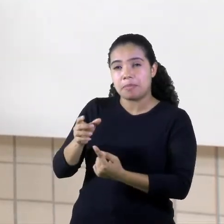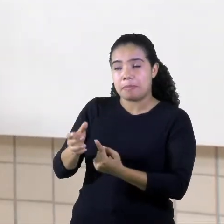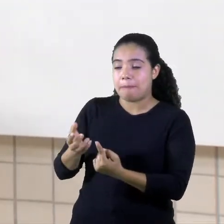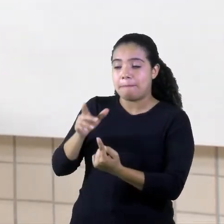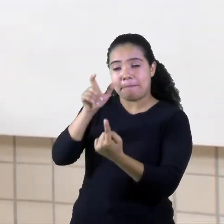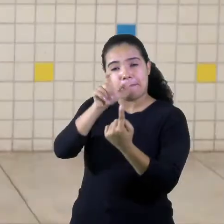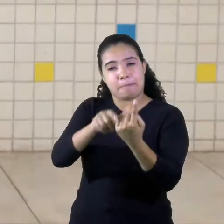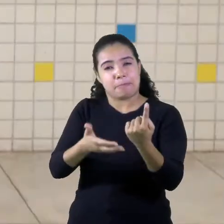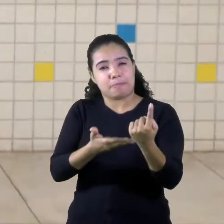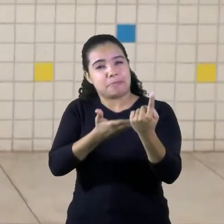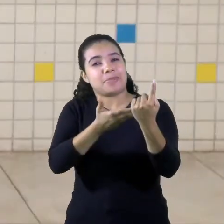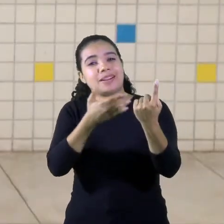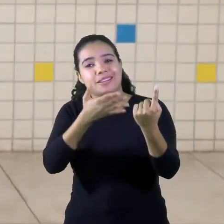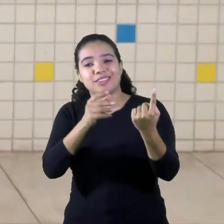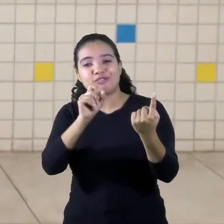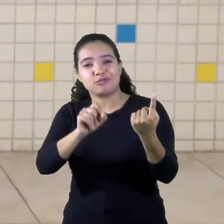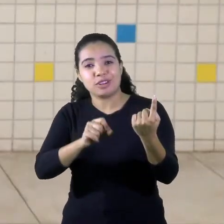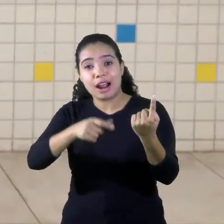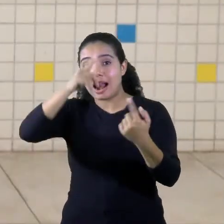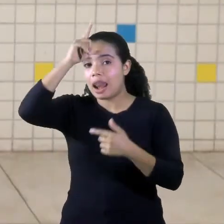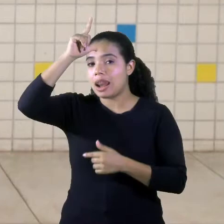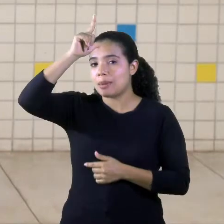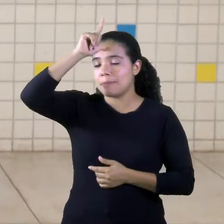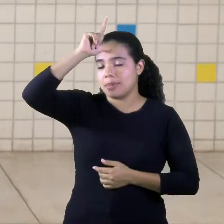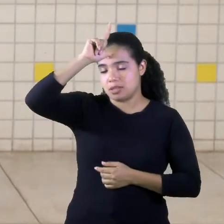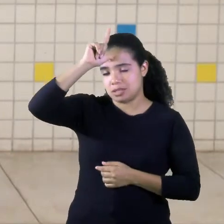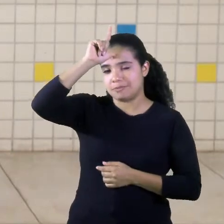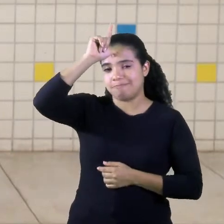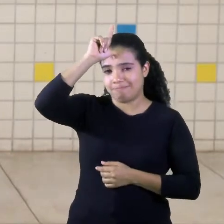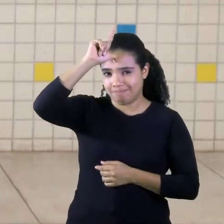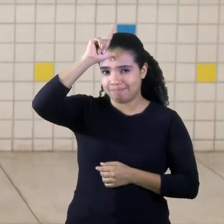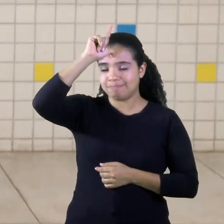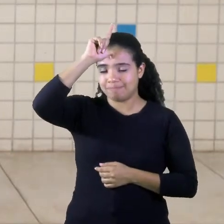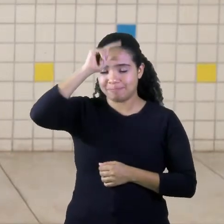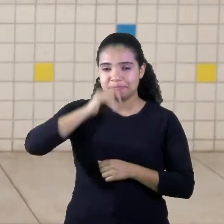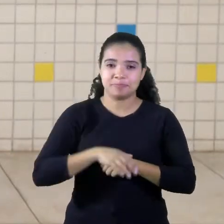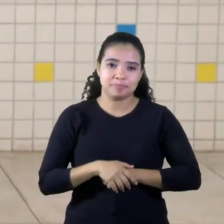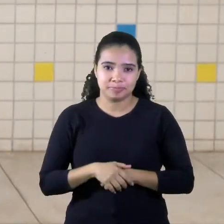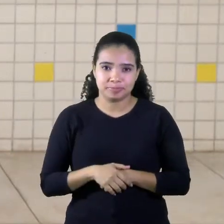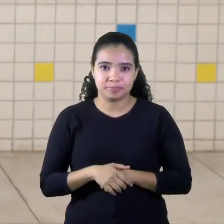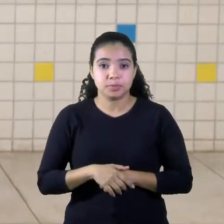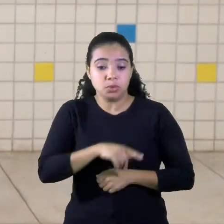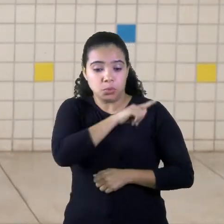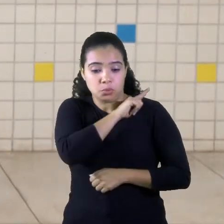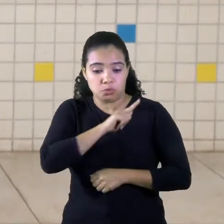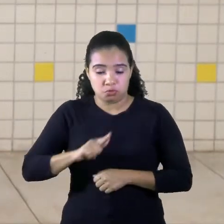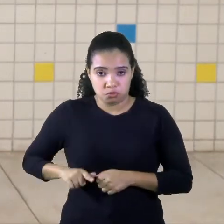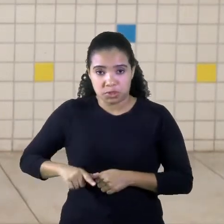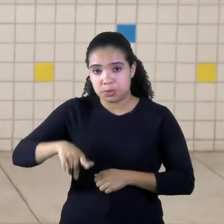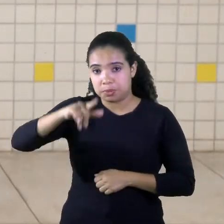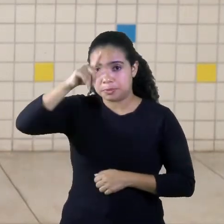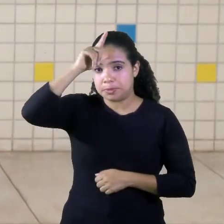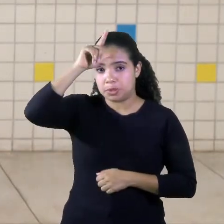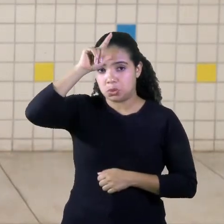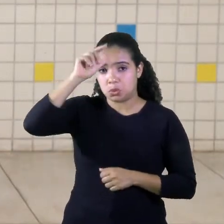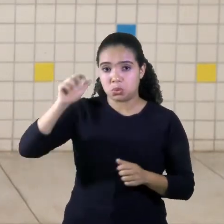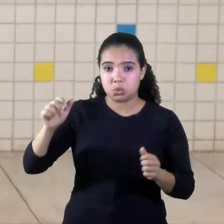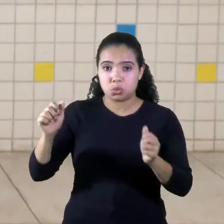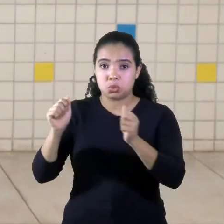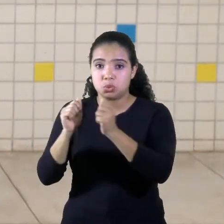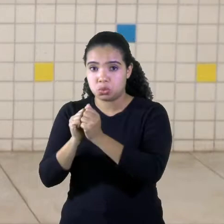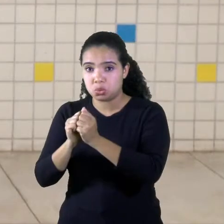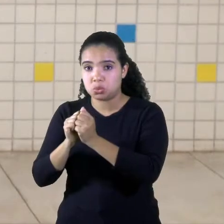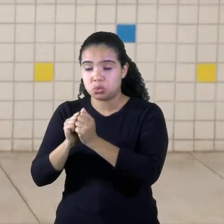vez, é a Alemanha. O governo alemão, com a República de